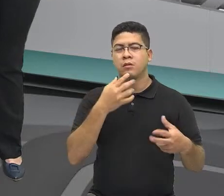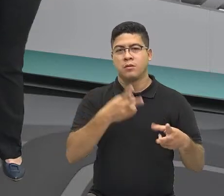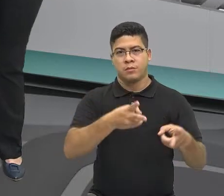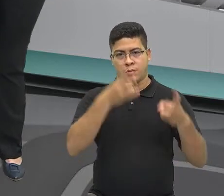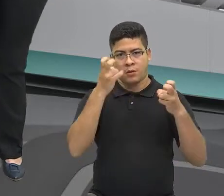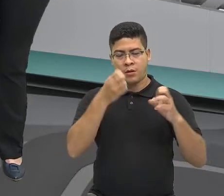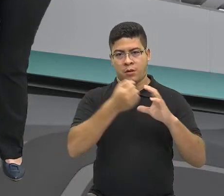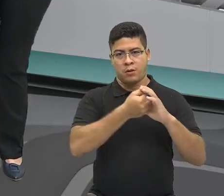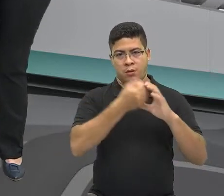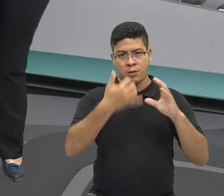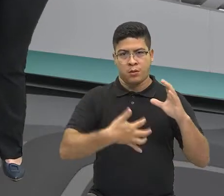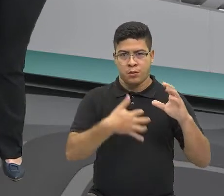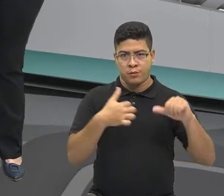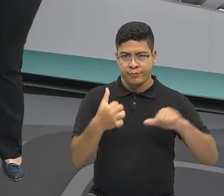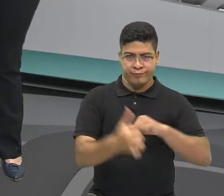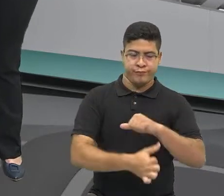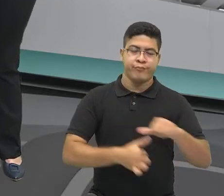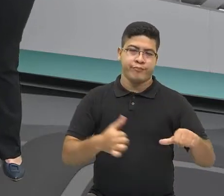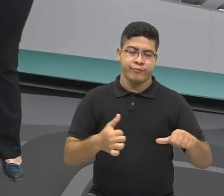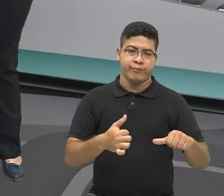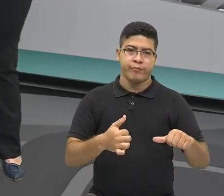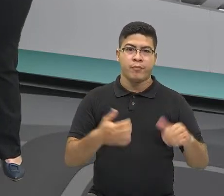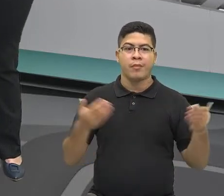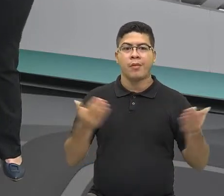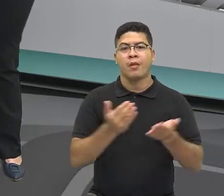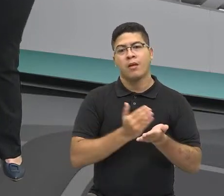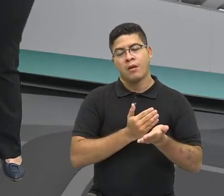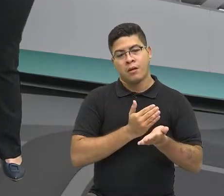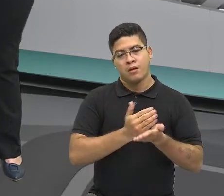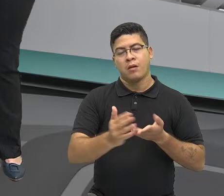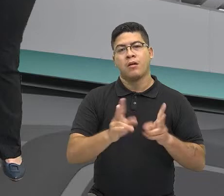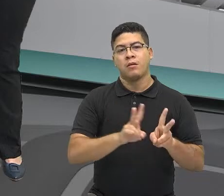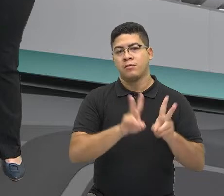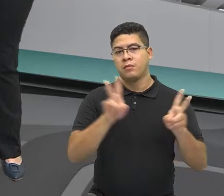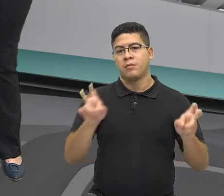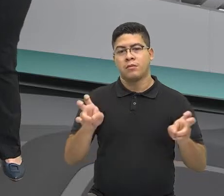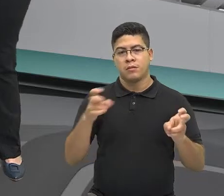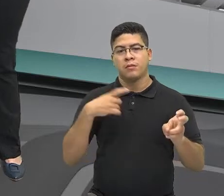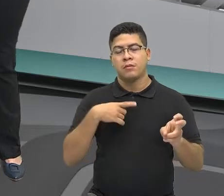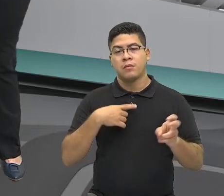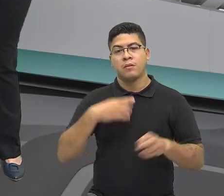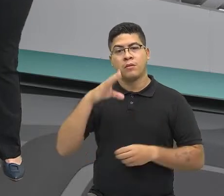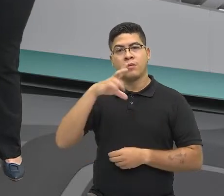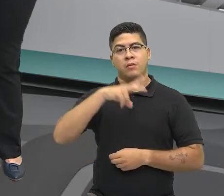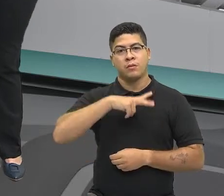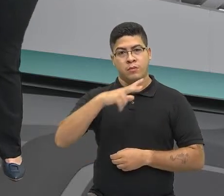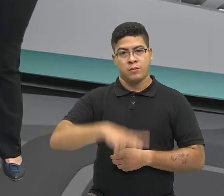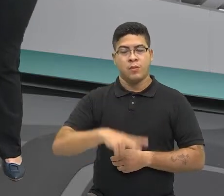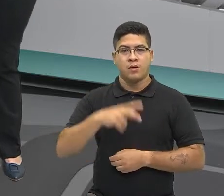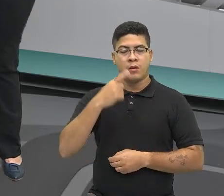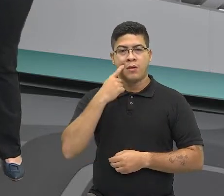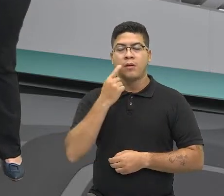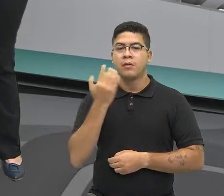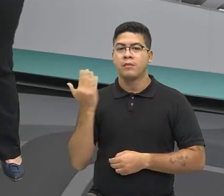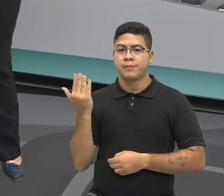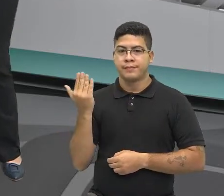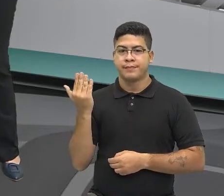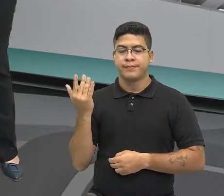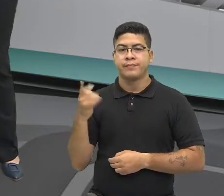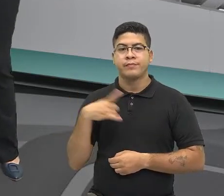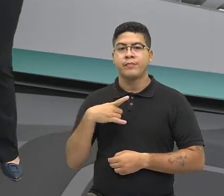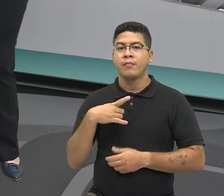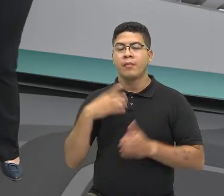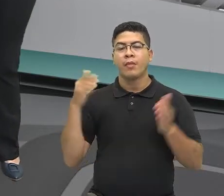características. Então, o modernismo, a gente, a partir de agora, a gente vai falar de Portugal especificamente, né, que ele foi